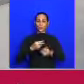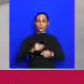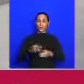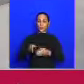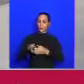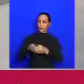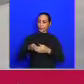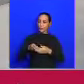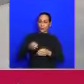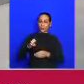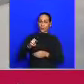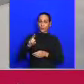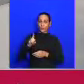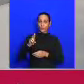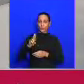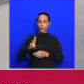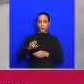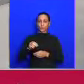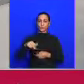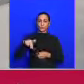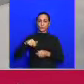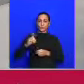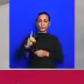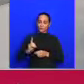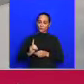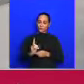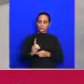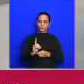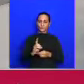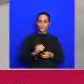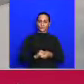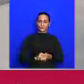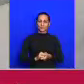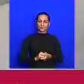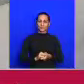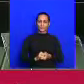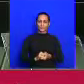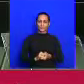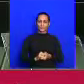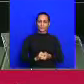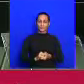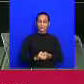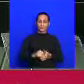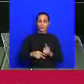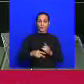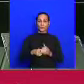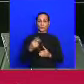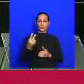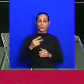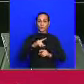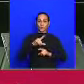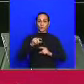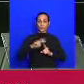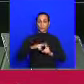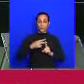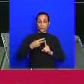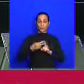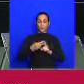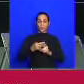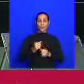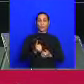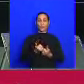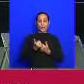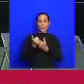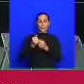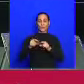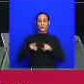Por favor, Edu, adentrando mais uma vez aqui, né, Edu? É isso aí, vamos para o segundo sorteio da dupla cena, com